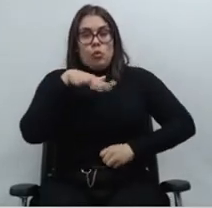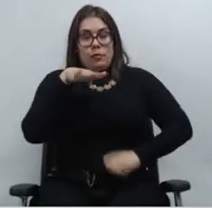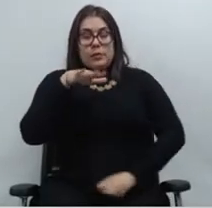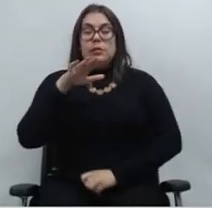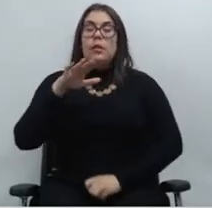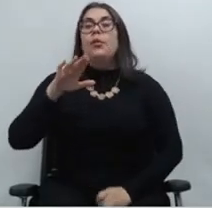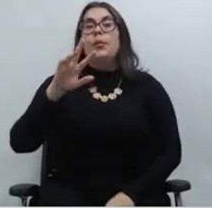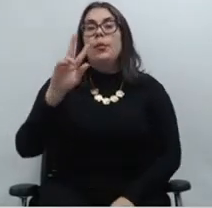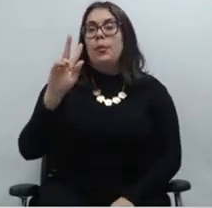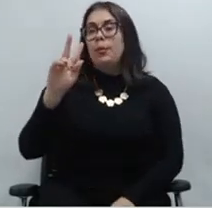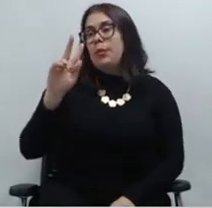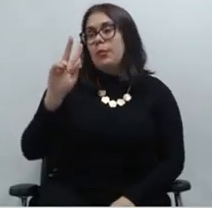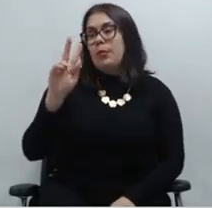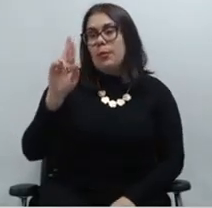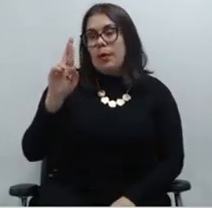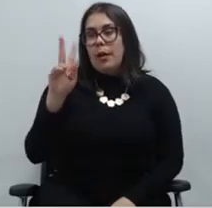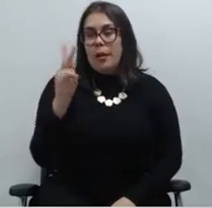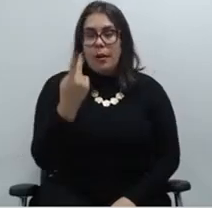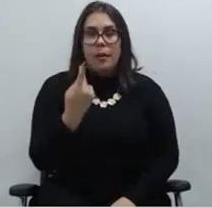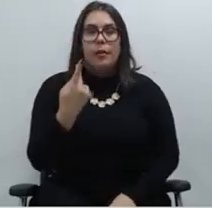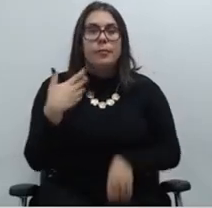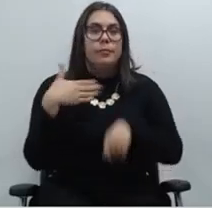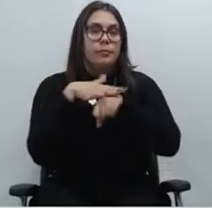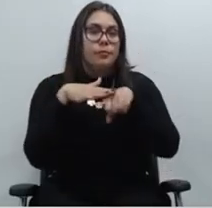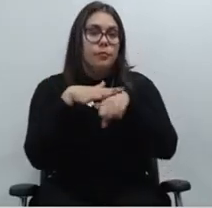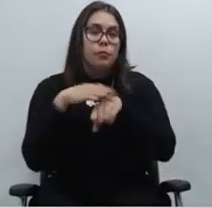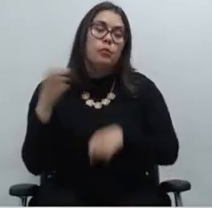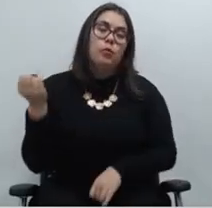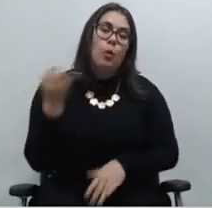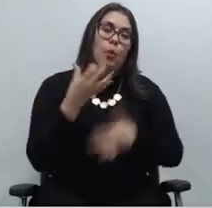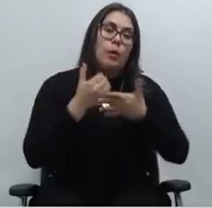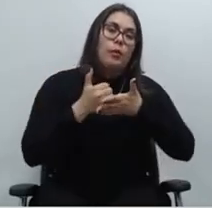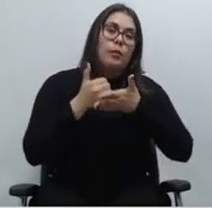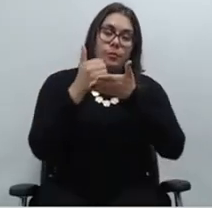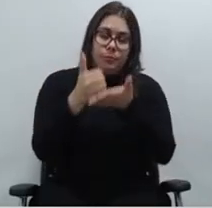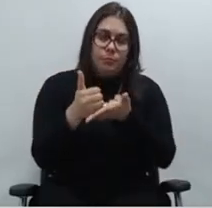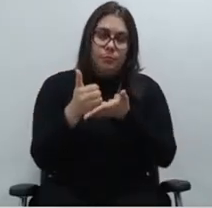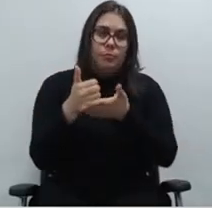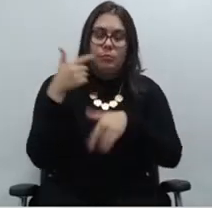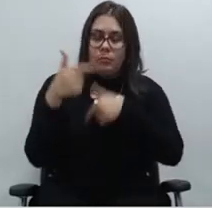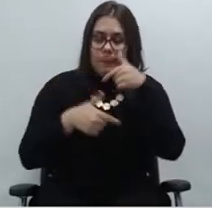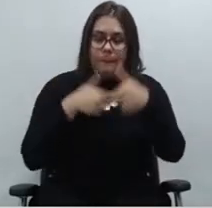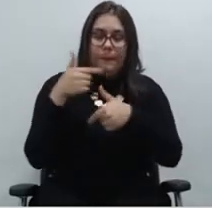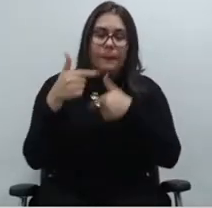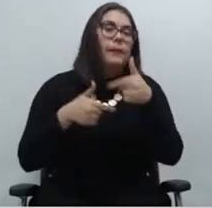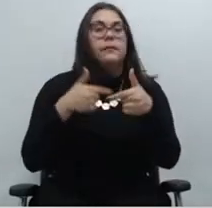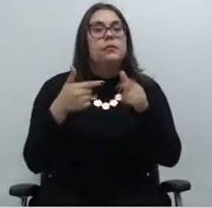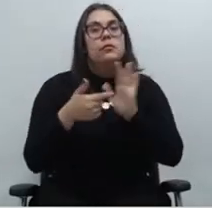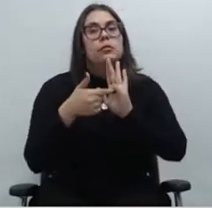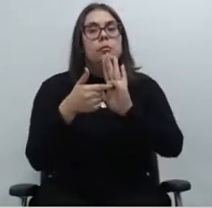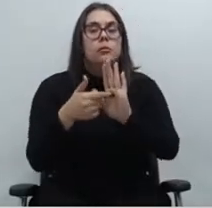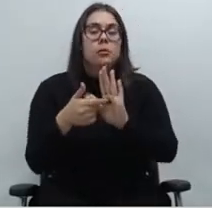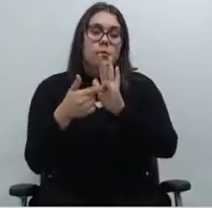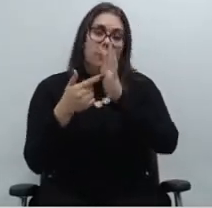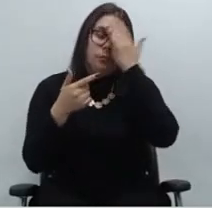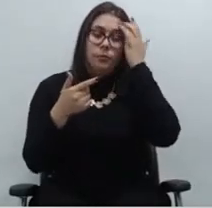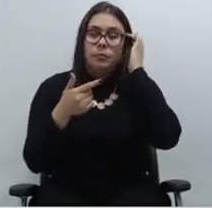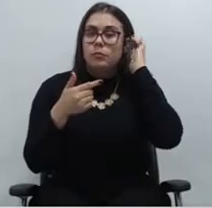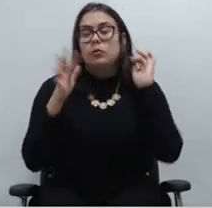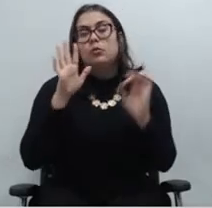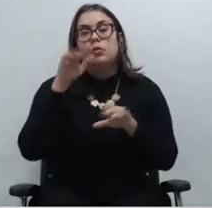e-mail para obter informações sobre o número de cargos de apoio da instituição em exercício e foram apresentados alguns dados que constam